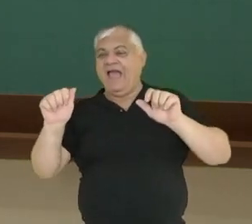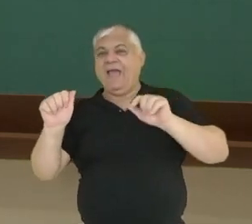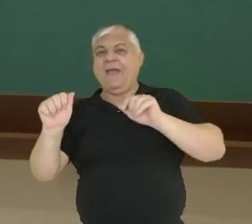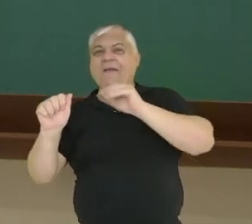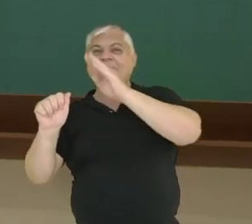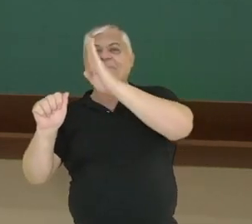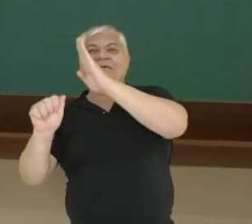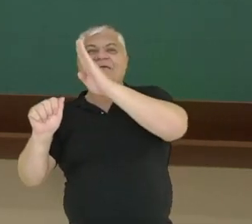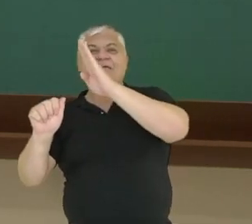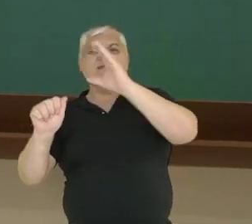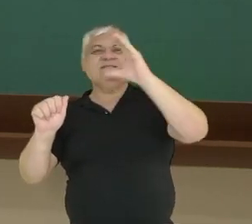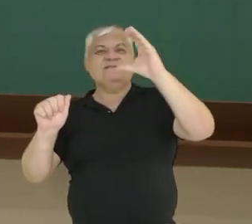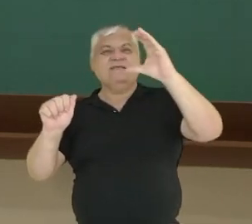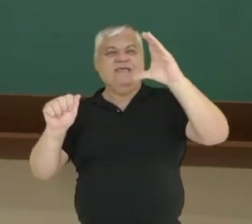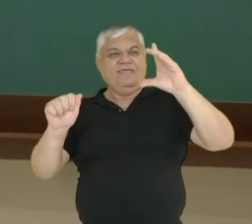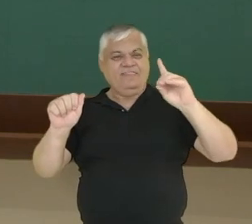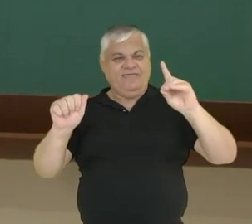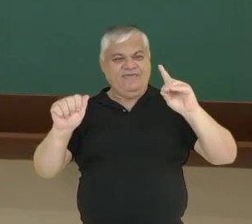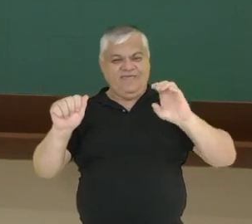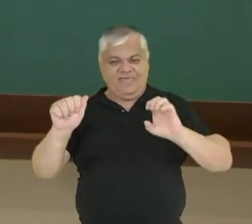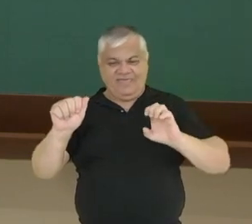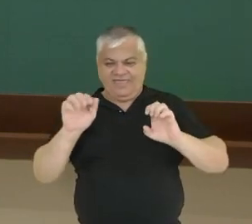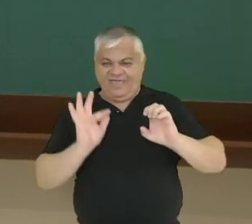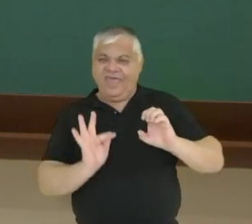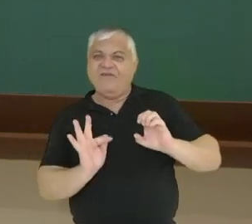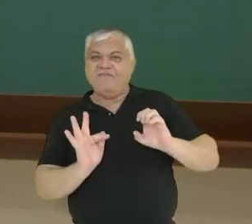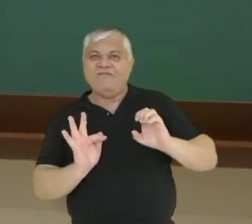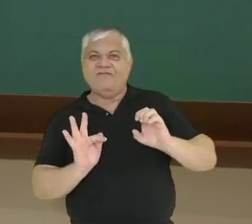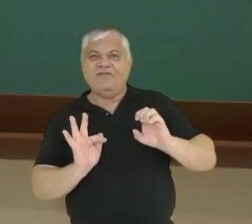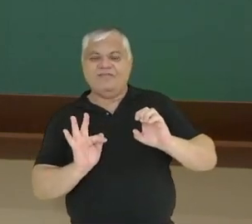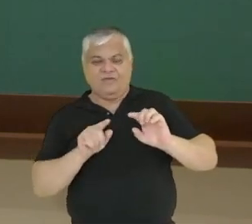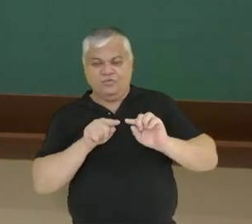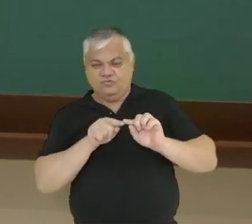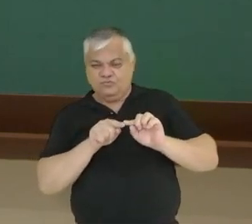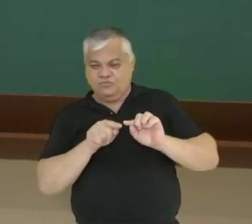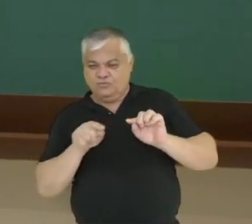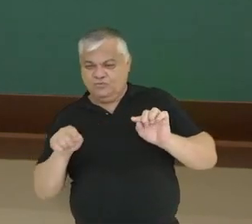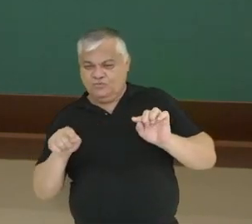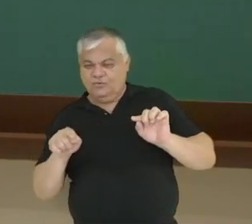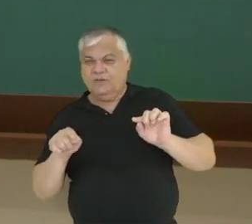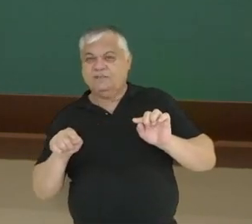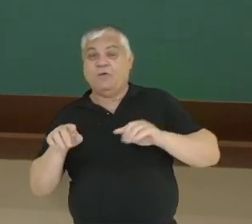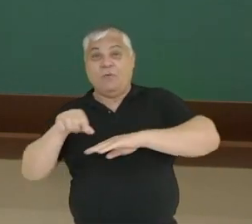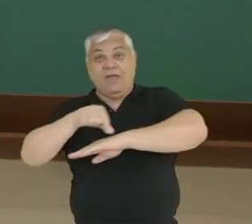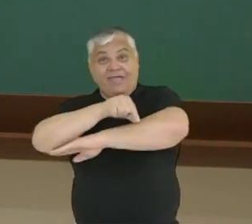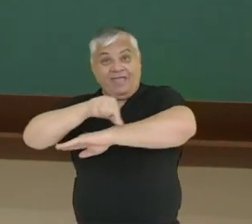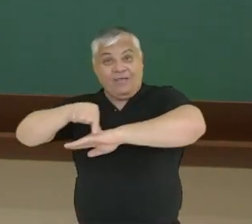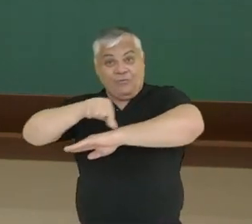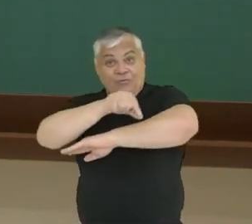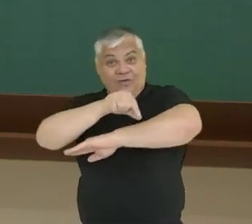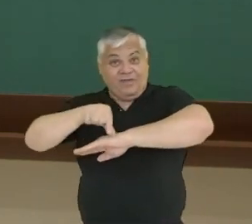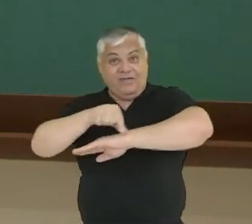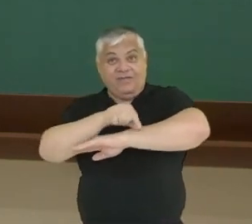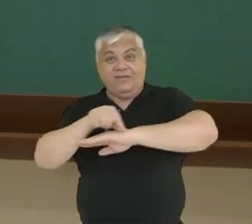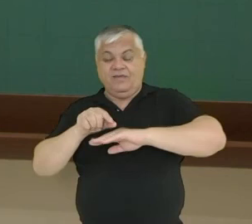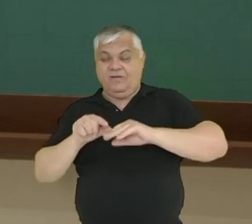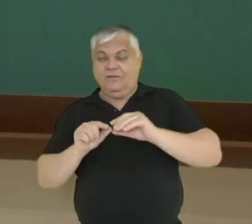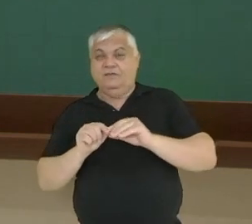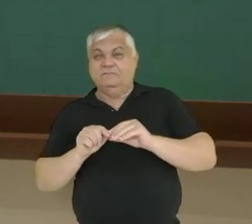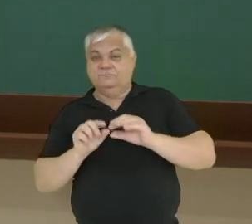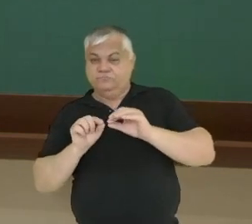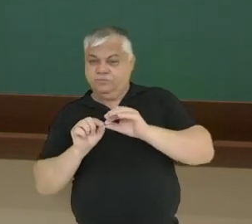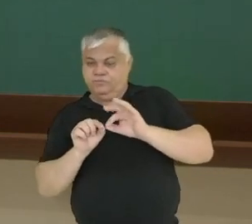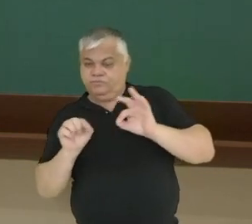D, E e F. E vou fazer isso com o auxílio da régua para que fique bem retinho,